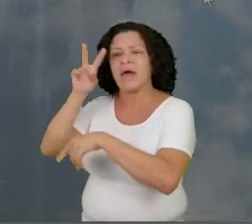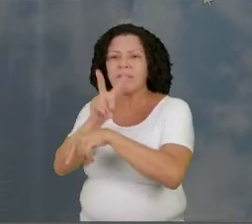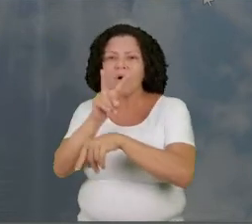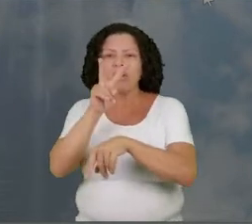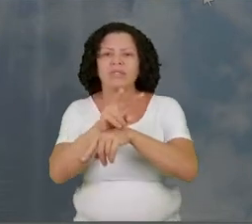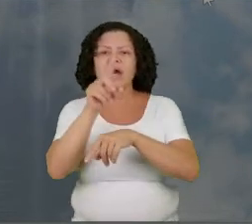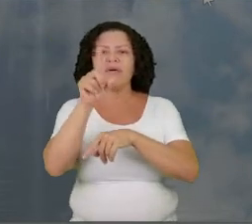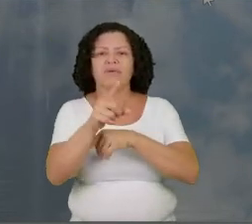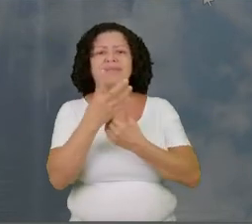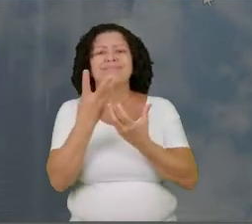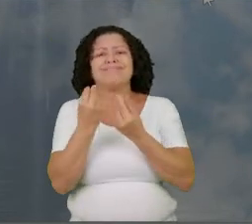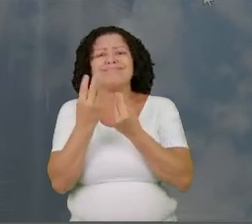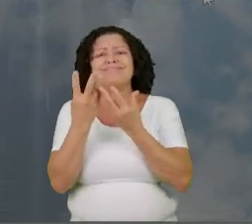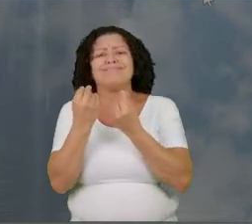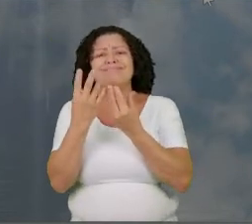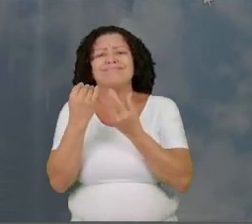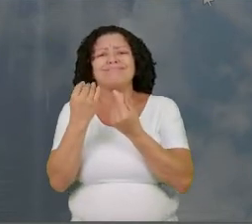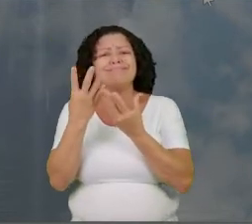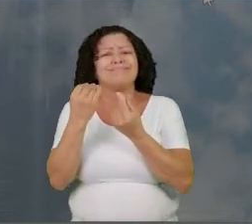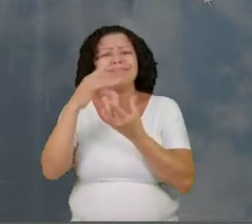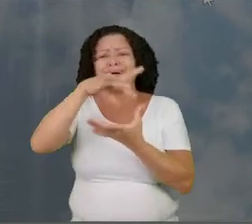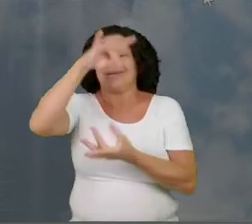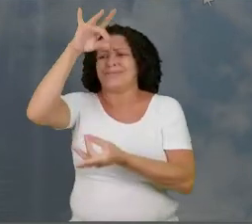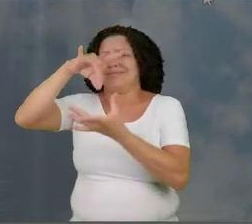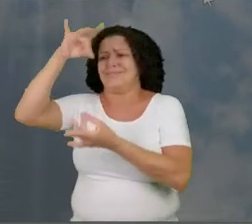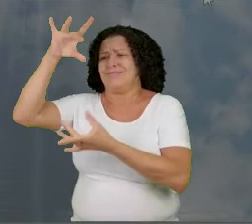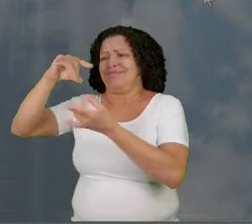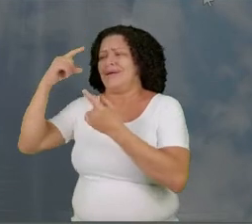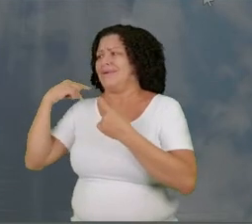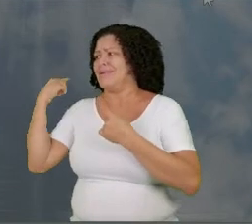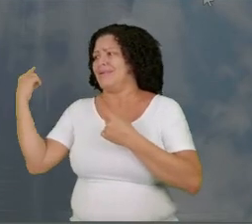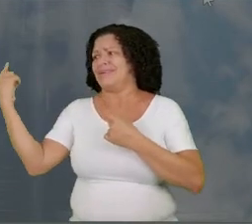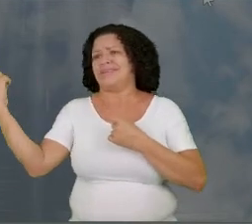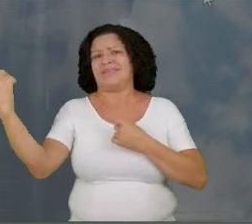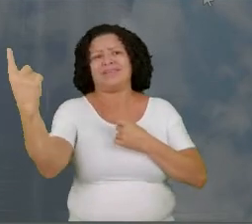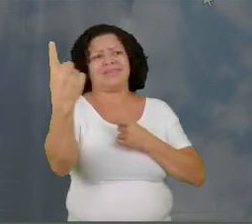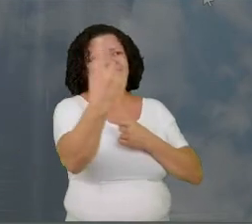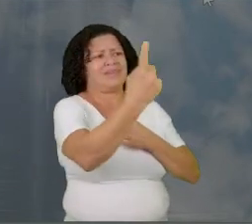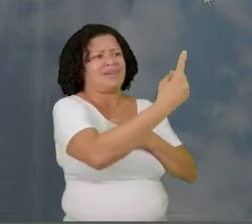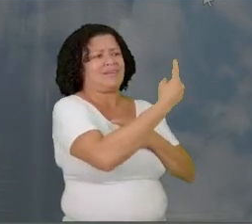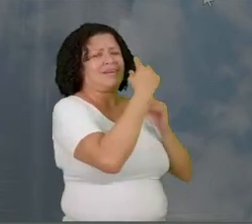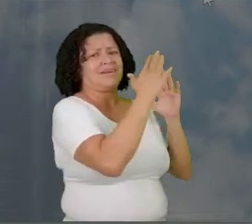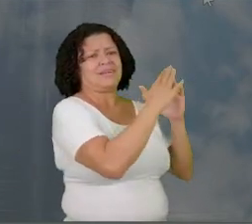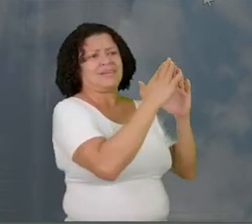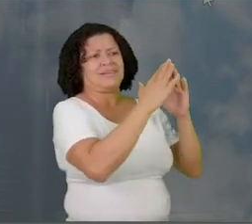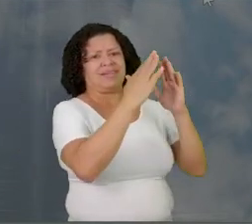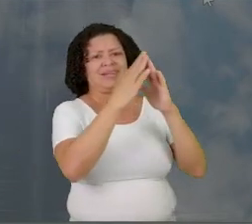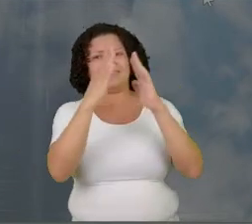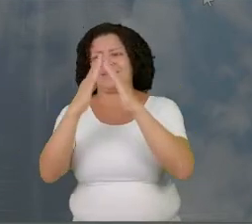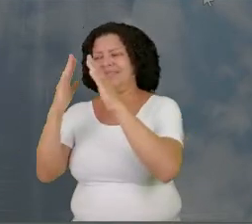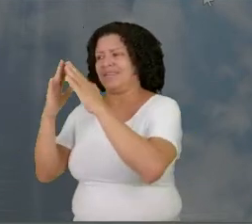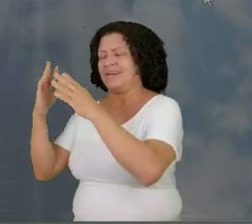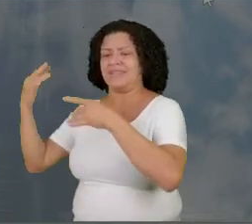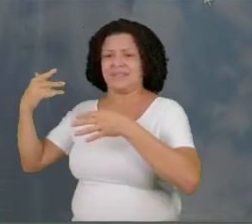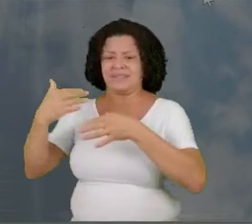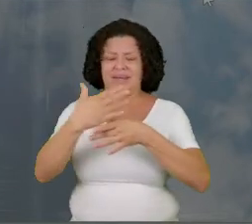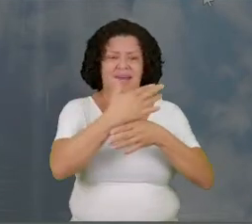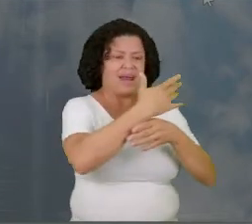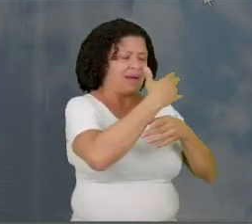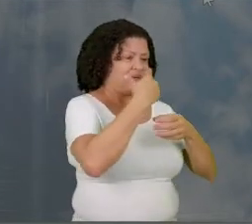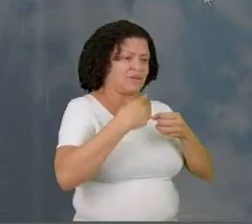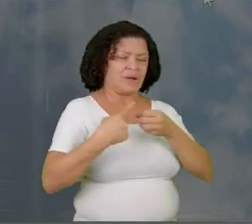Há milhares de outros espíritos que estão aqui ao nosso lado, na nossa vizinhança, na nossa cidade, no